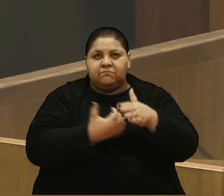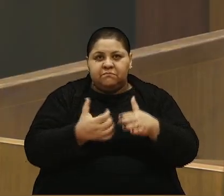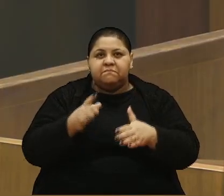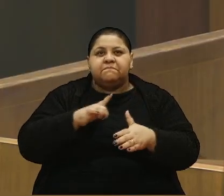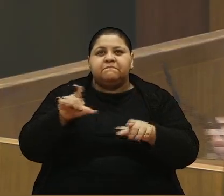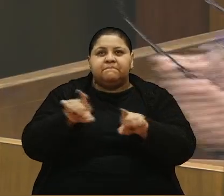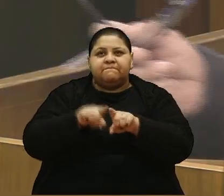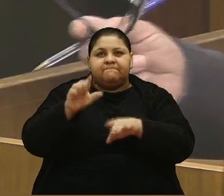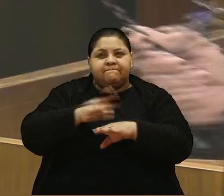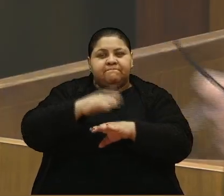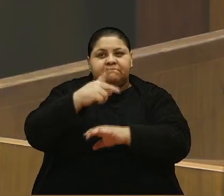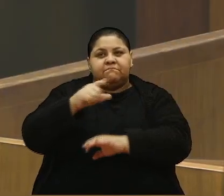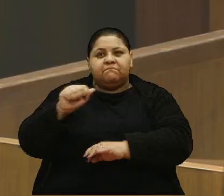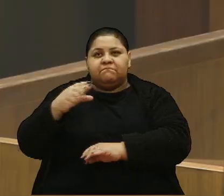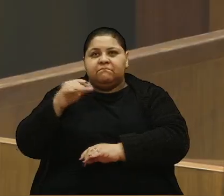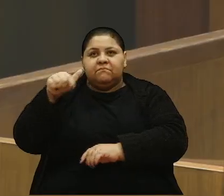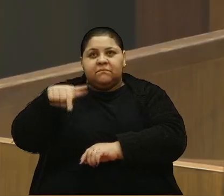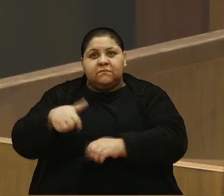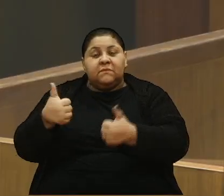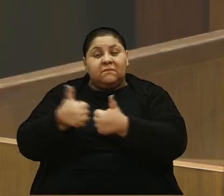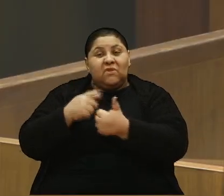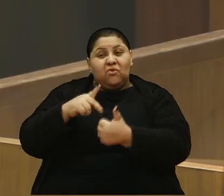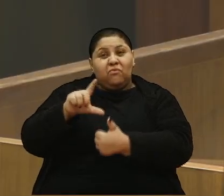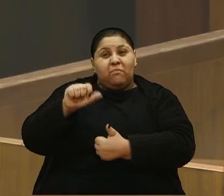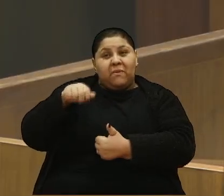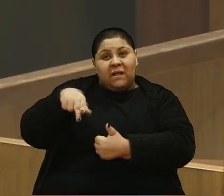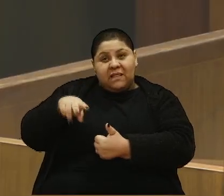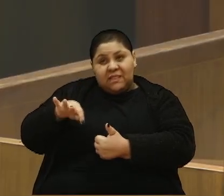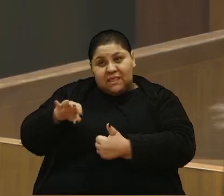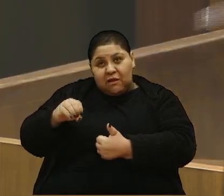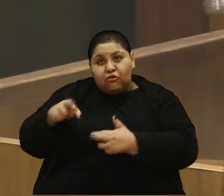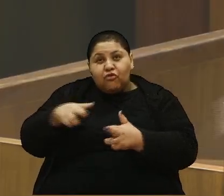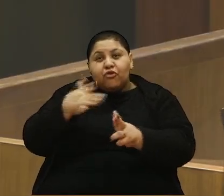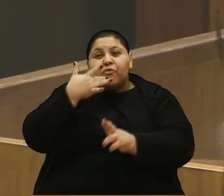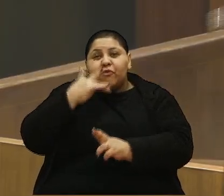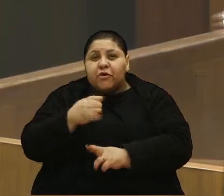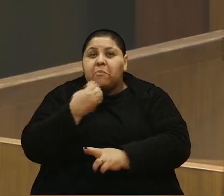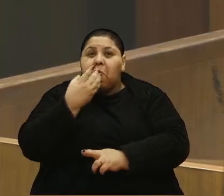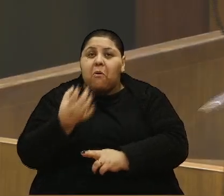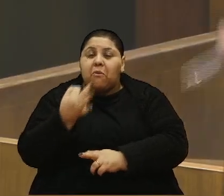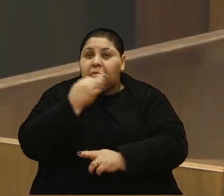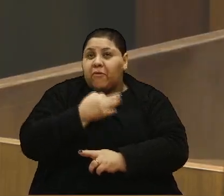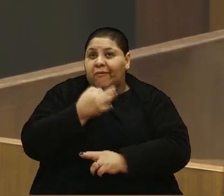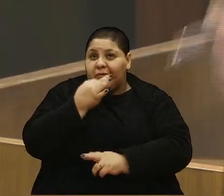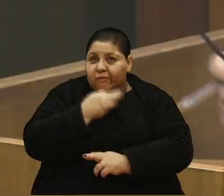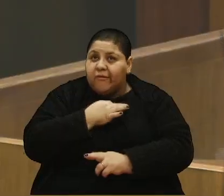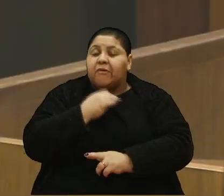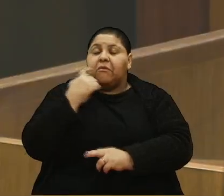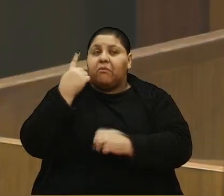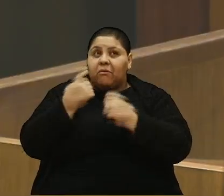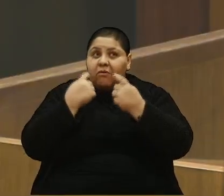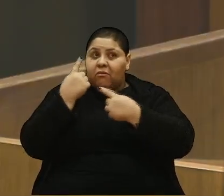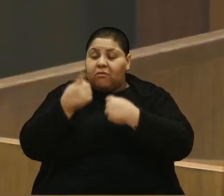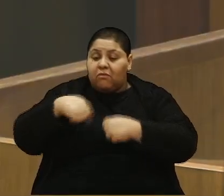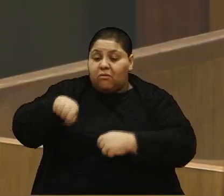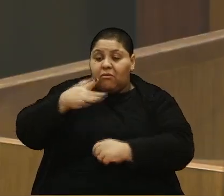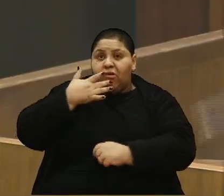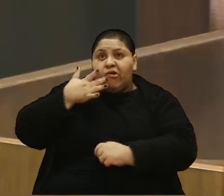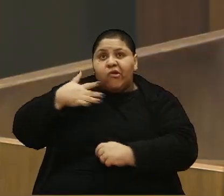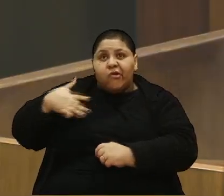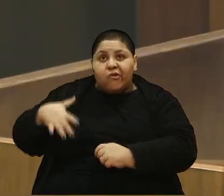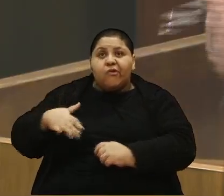mais uma do PAC aqui no Planalto Rio Branco. Então, que bom que Caxias está se preocupando com nossas